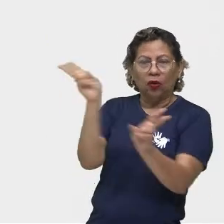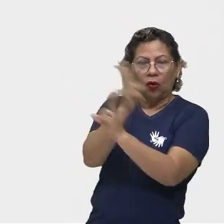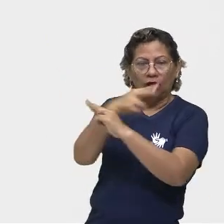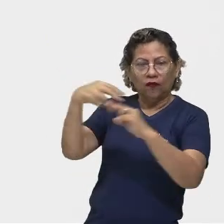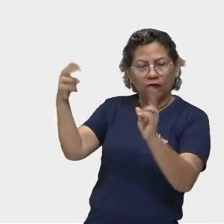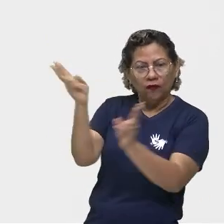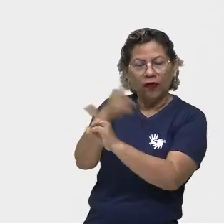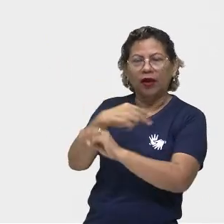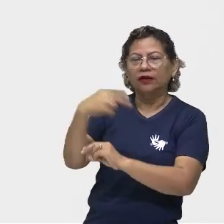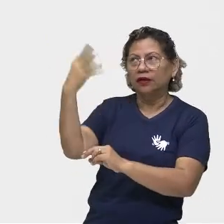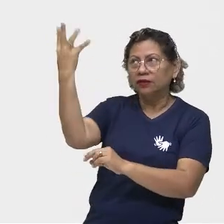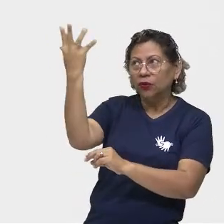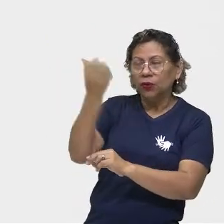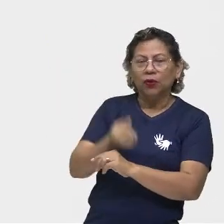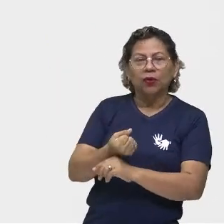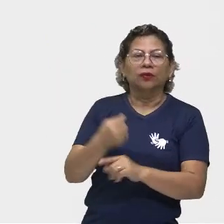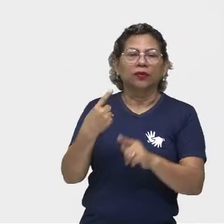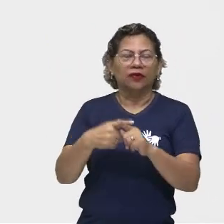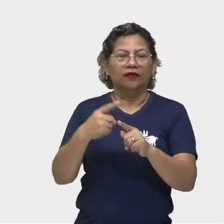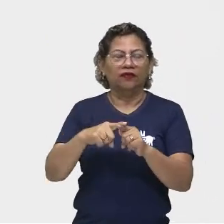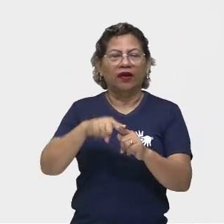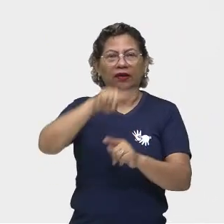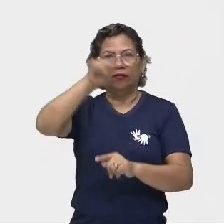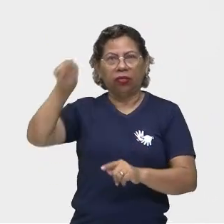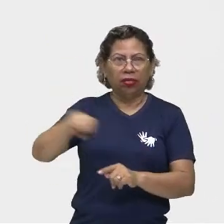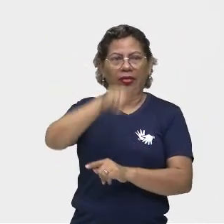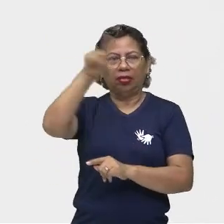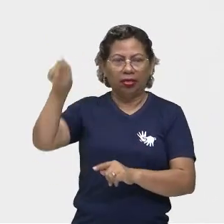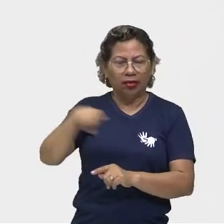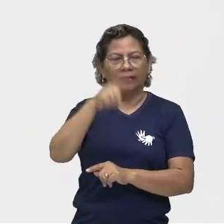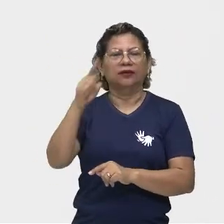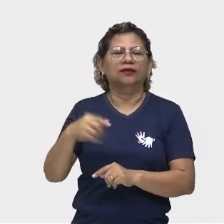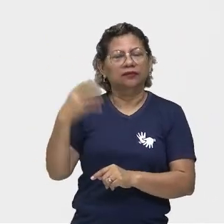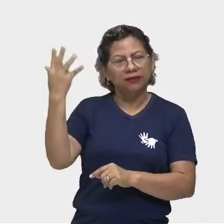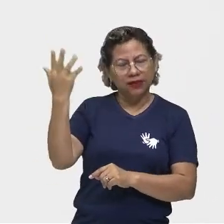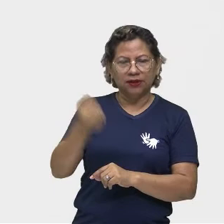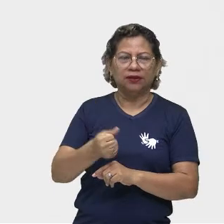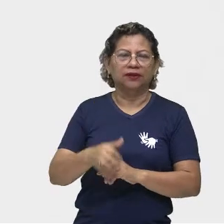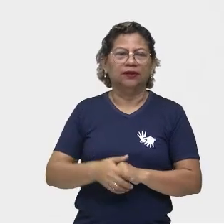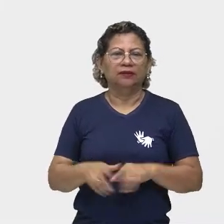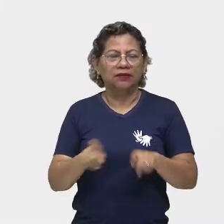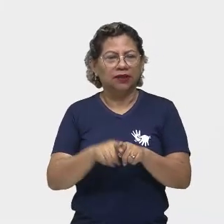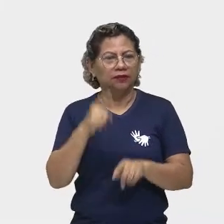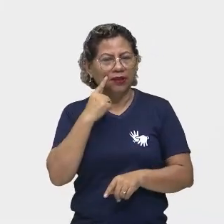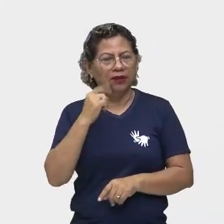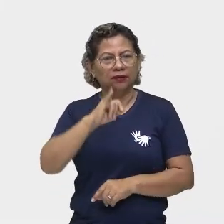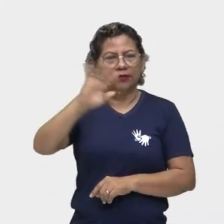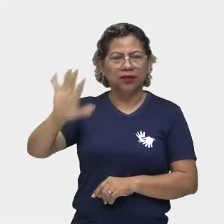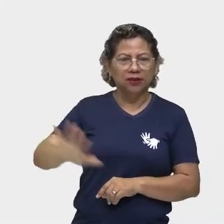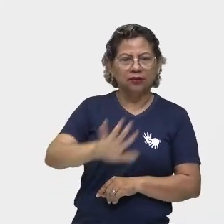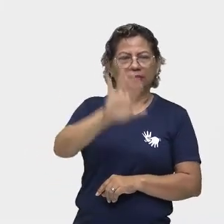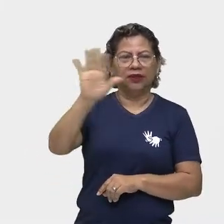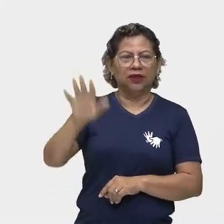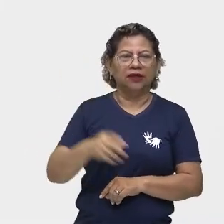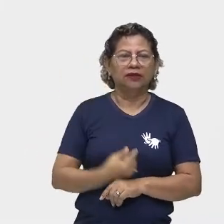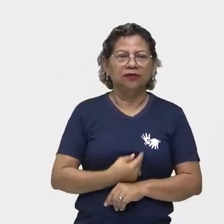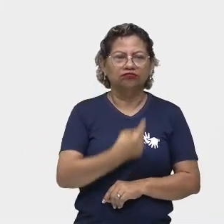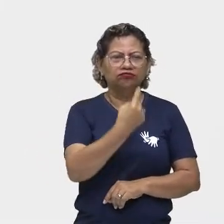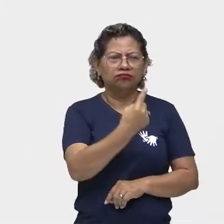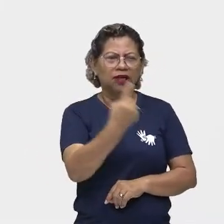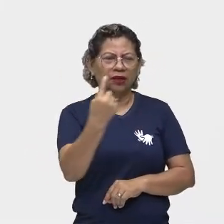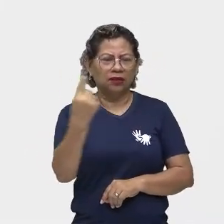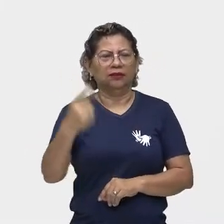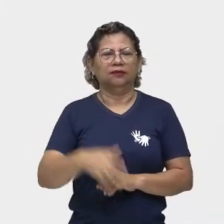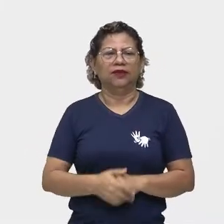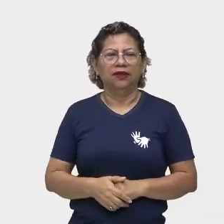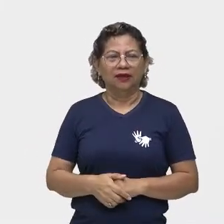né? Então o vento vai girar ali aquela hélice. E a gente tem uma imagem que representa cada uma delas. A